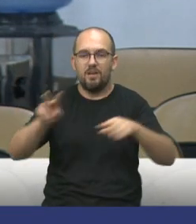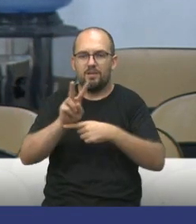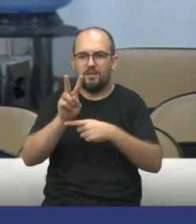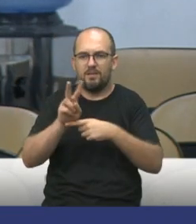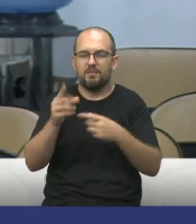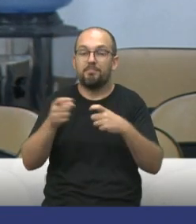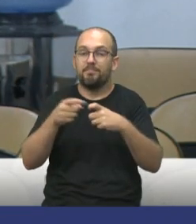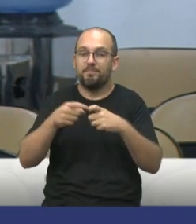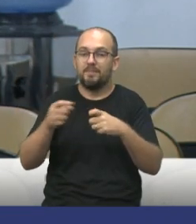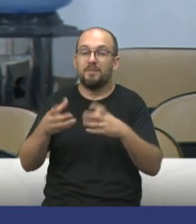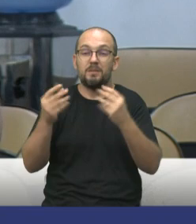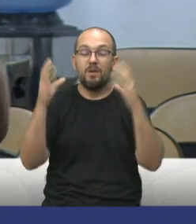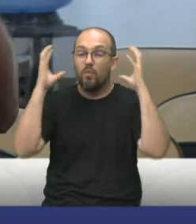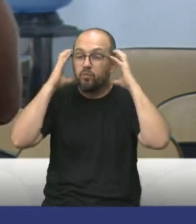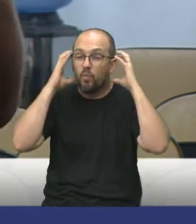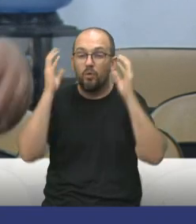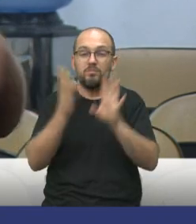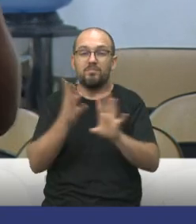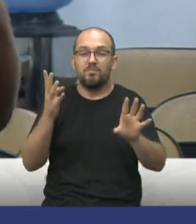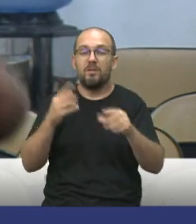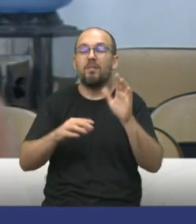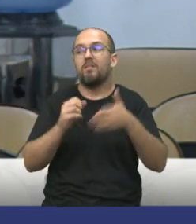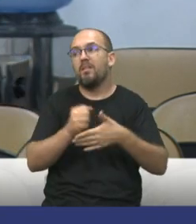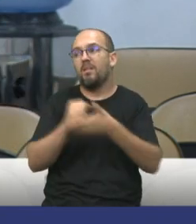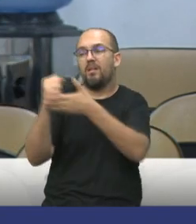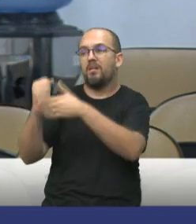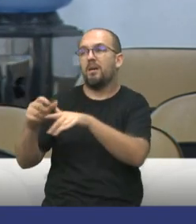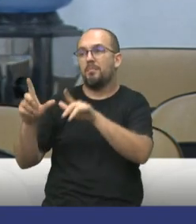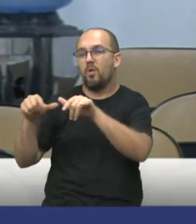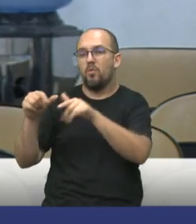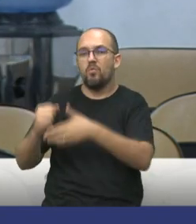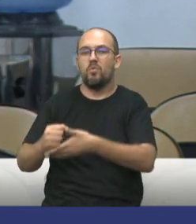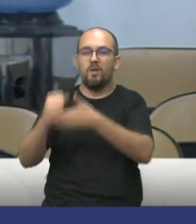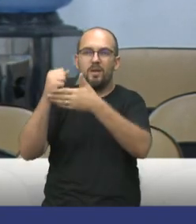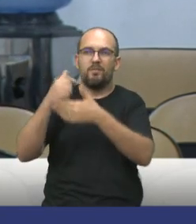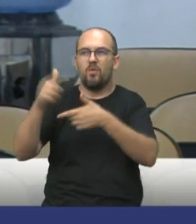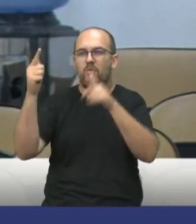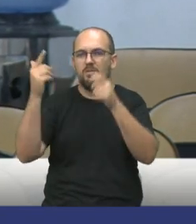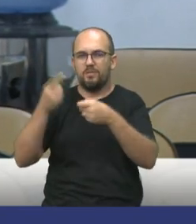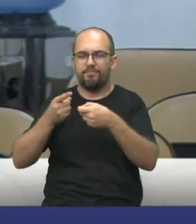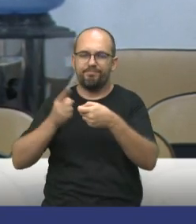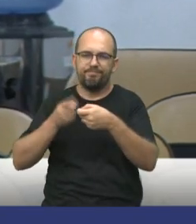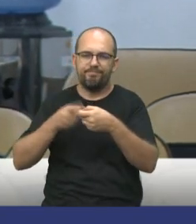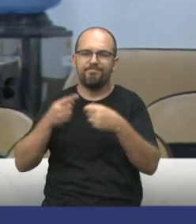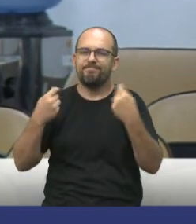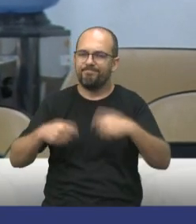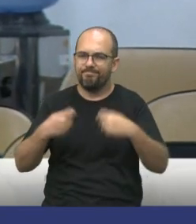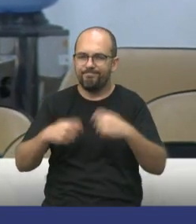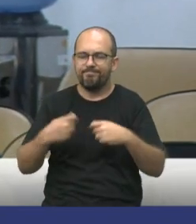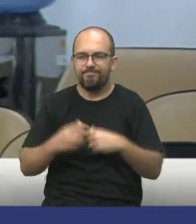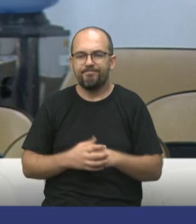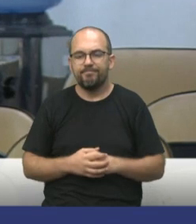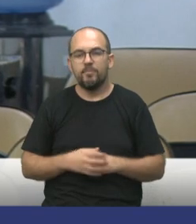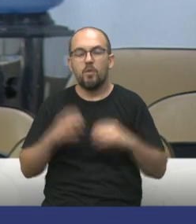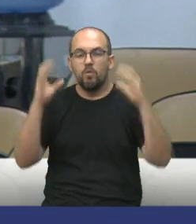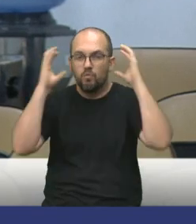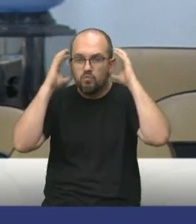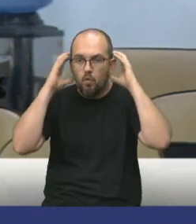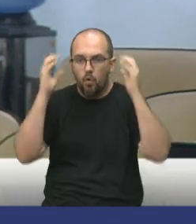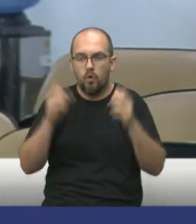por atendimento de fonoaudiólogo, às vezes tem que ir para Bauru, tem que ir para outras cidades. Nós temos a necessidade de fono